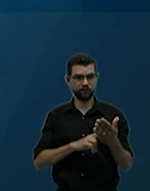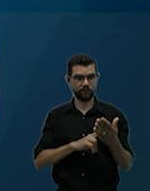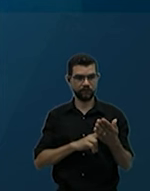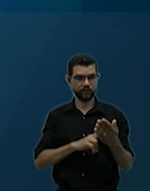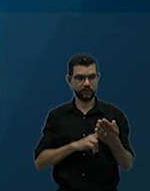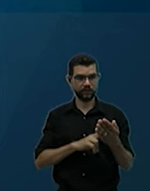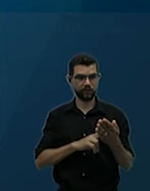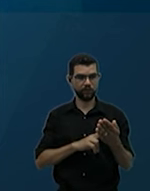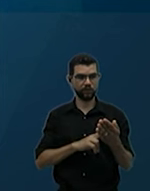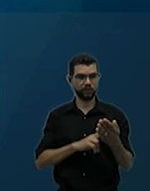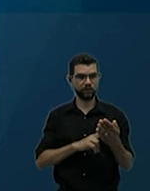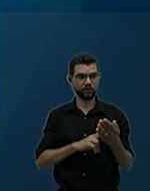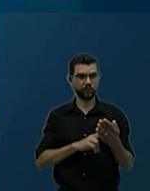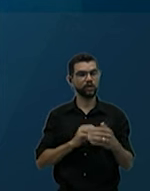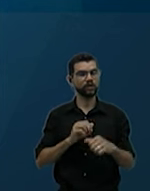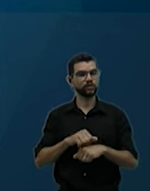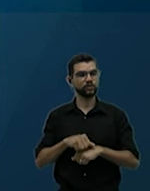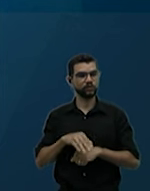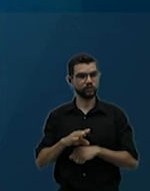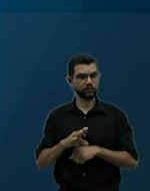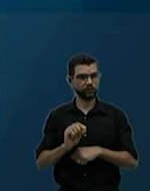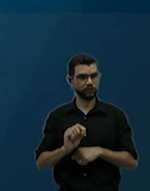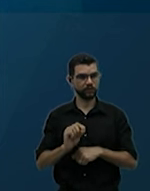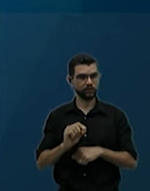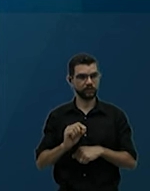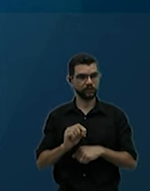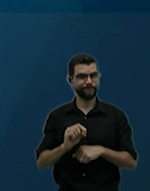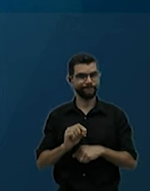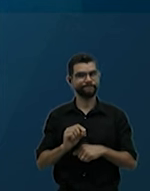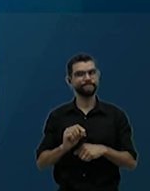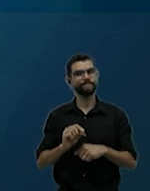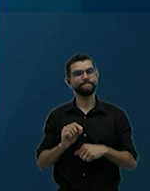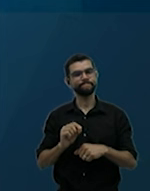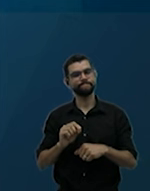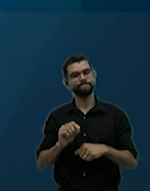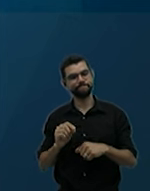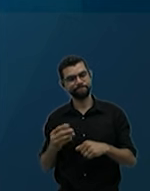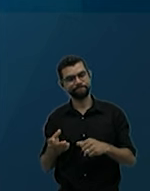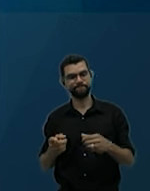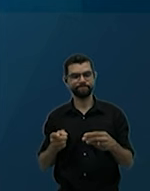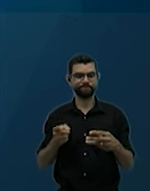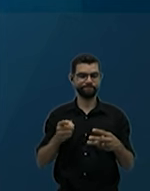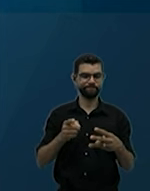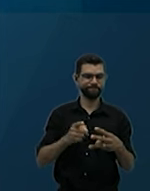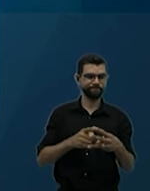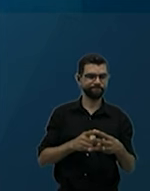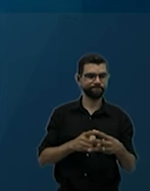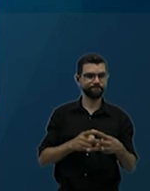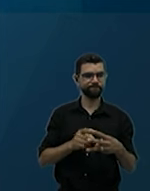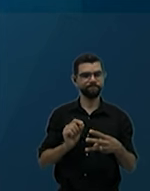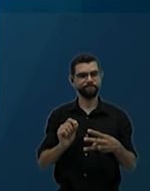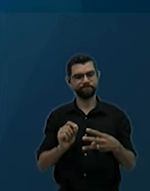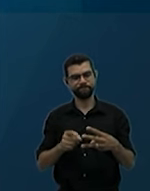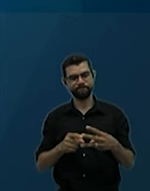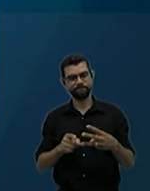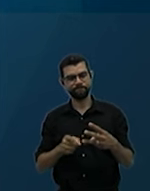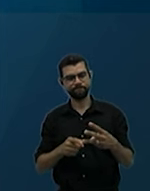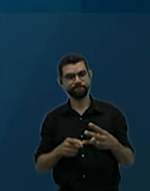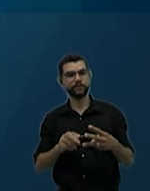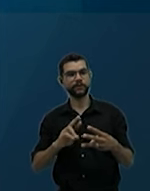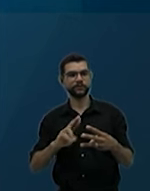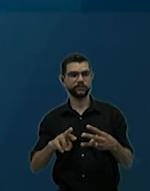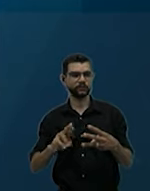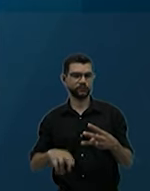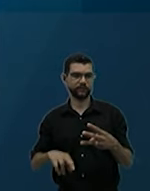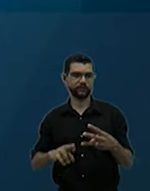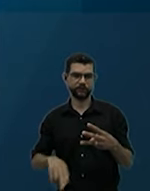é diferente. Para cada um dos três, o resultado é diferente. Como eu já sei que o ministro